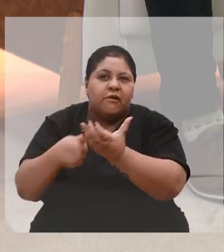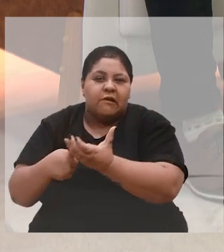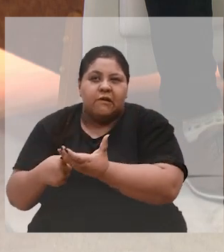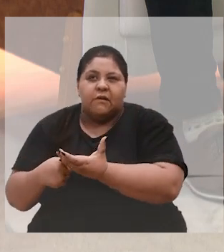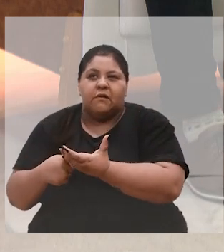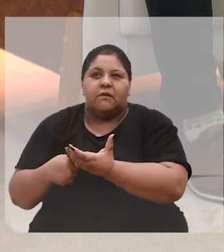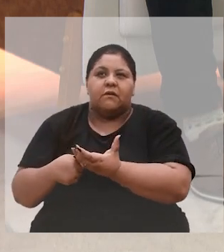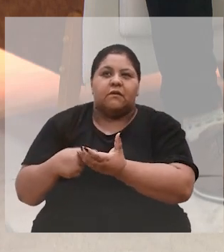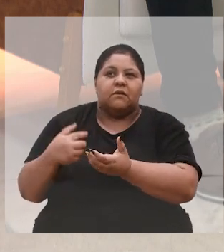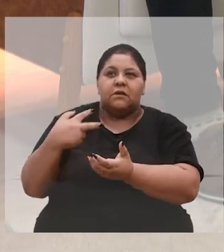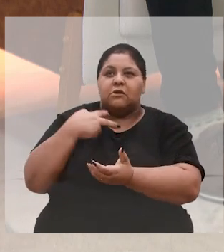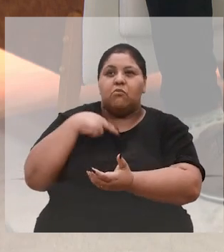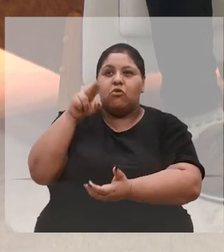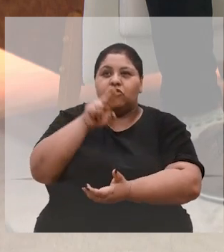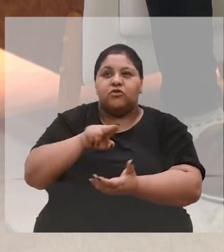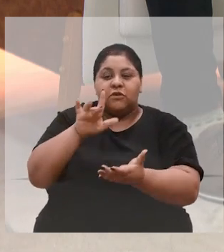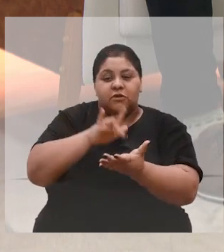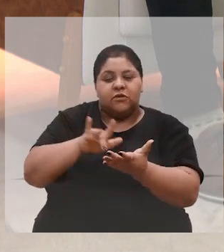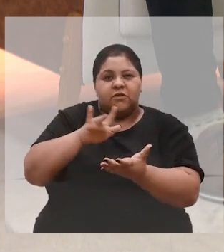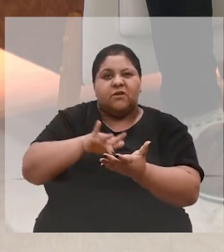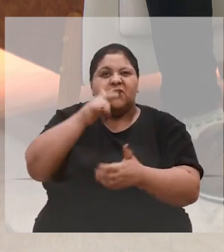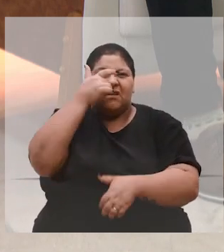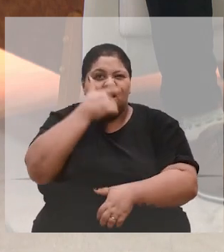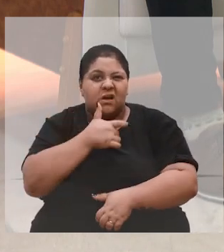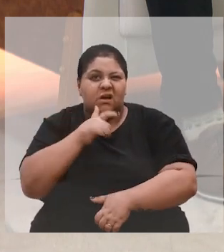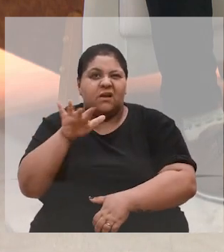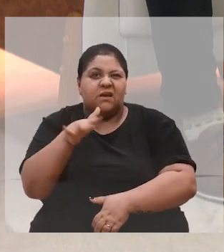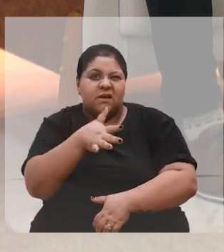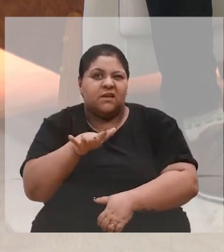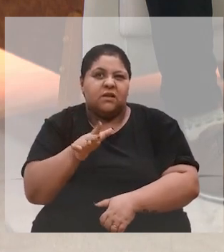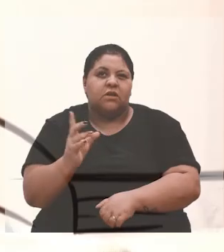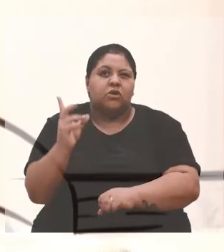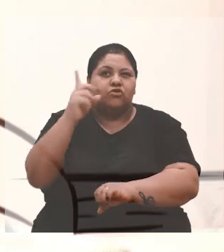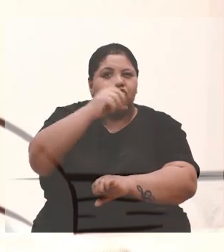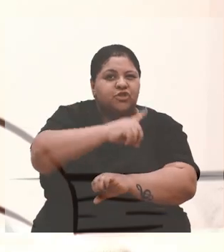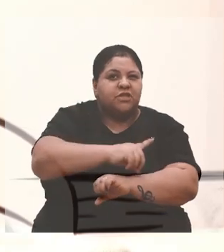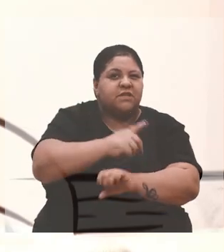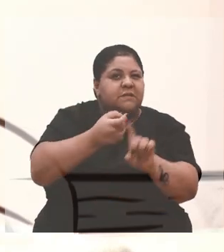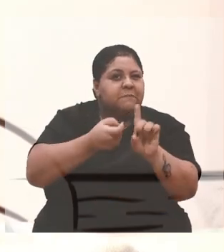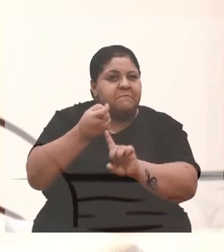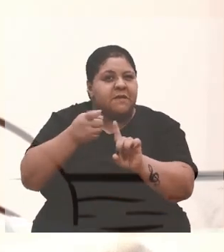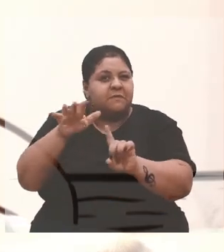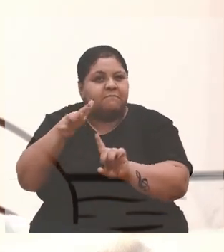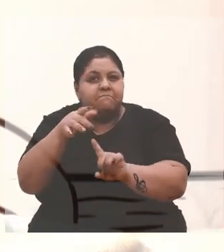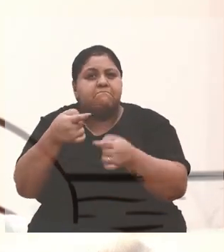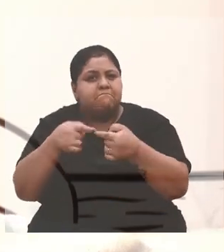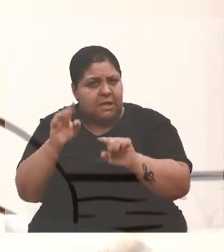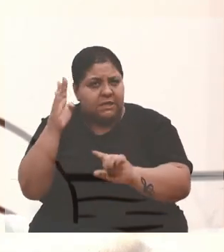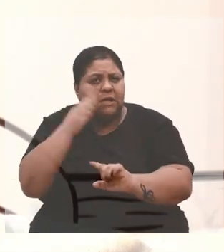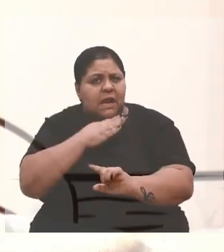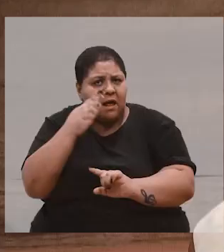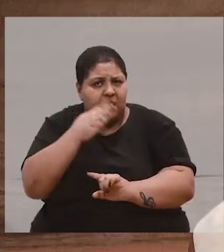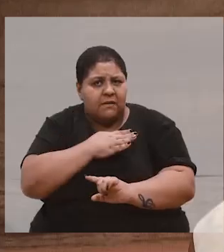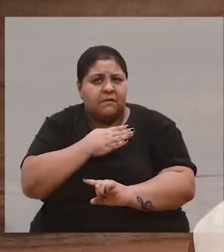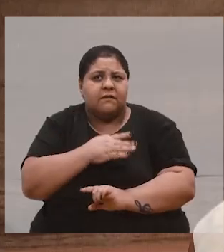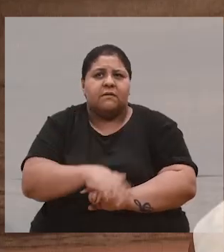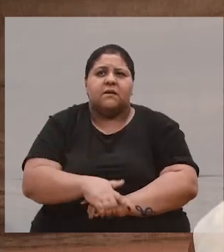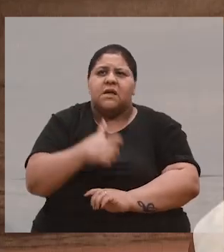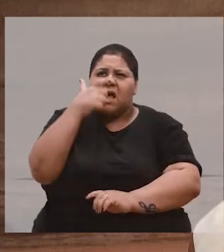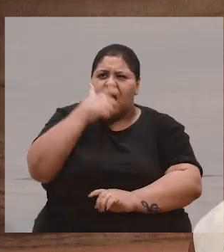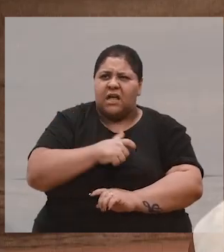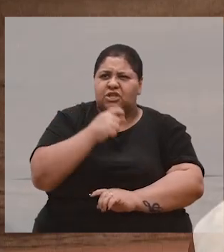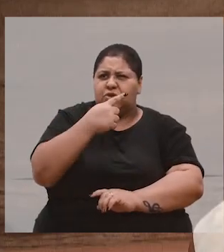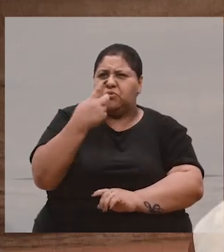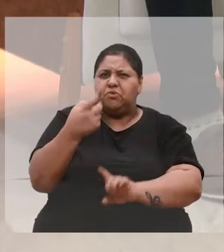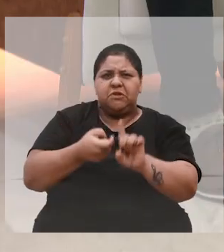quando ninguém deixa eu usar o tablet, eu acho que leva uns dias, meses. Mas então vai ser rápido. Acho que 1 ou